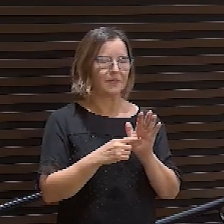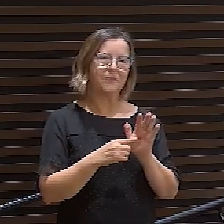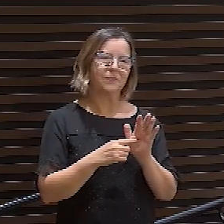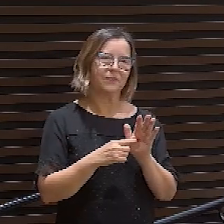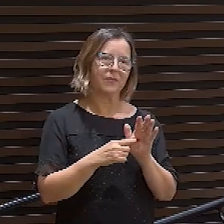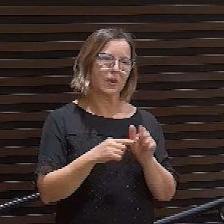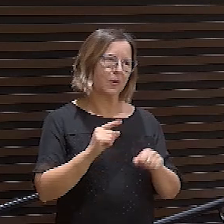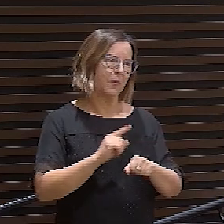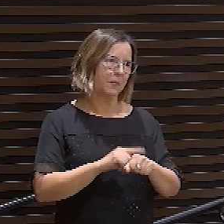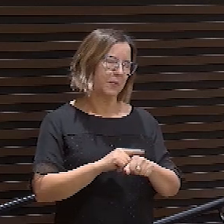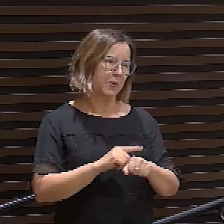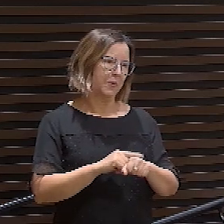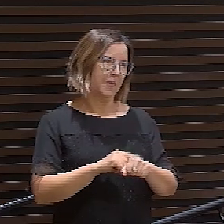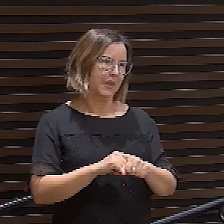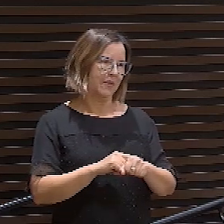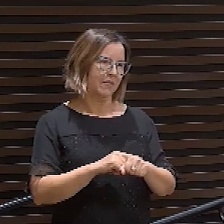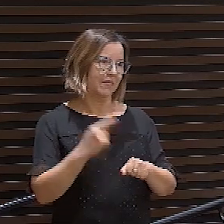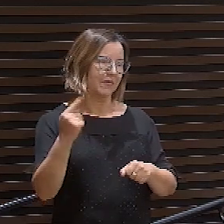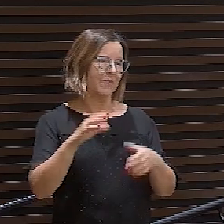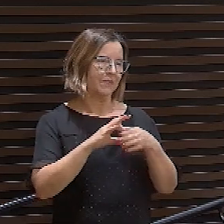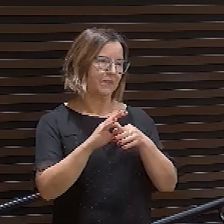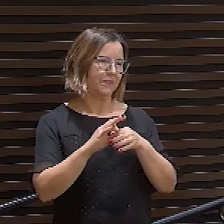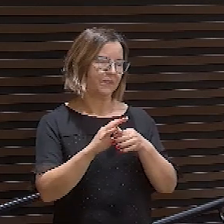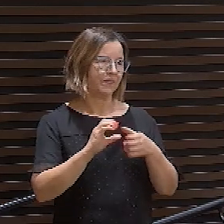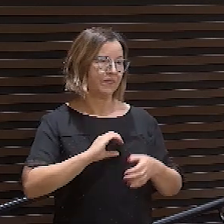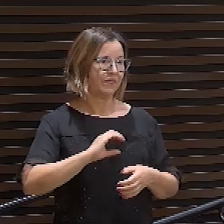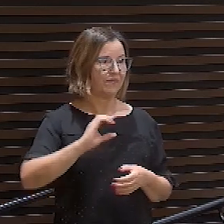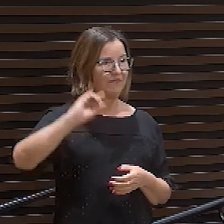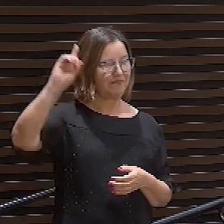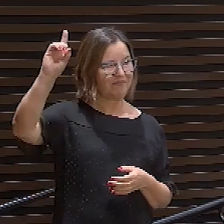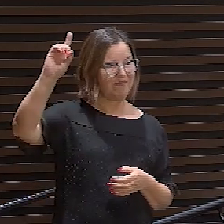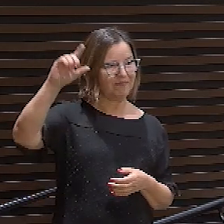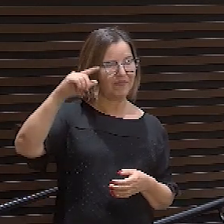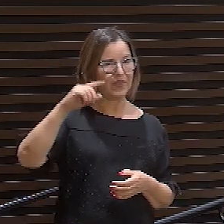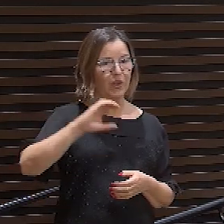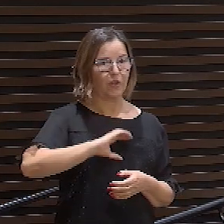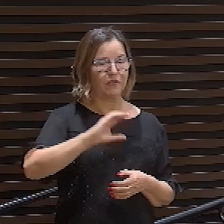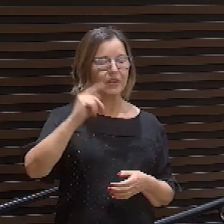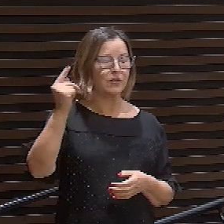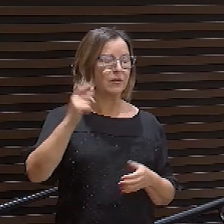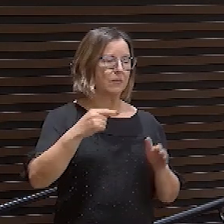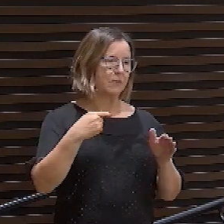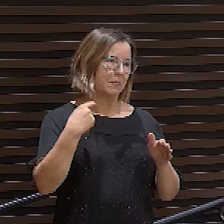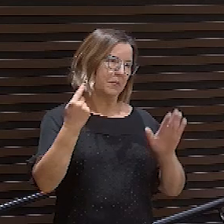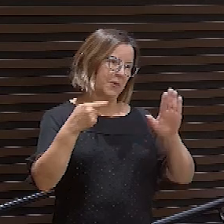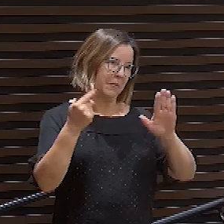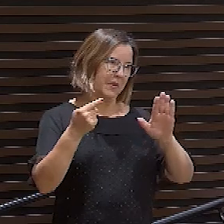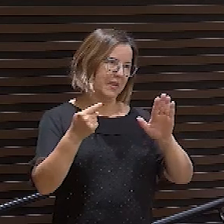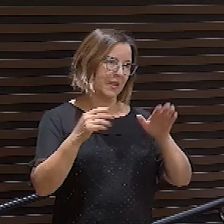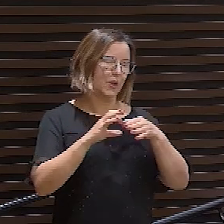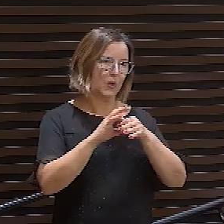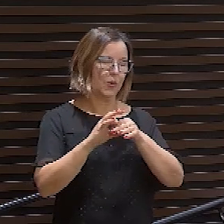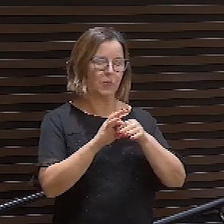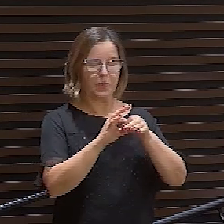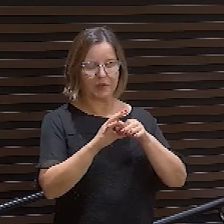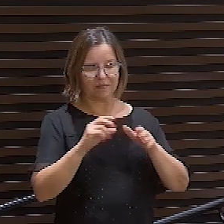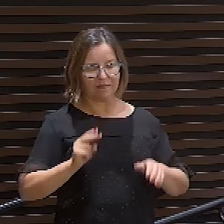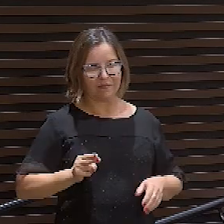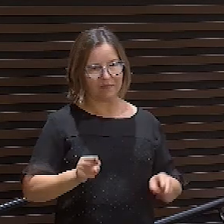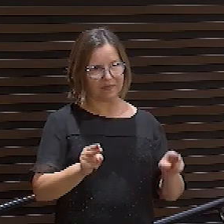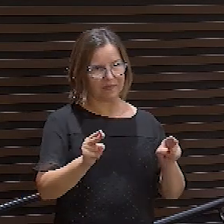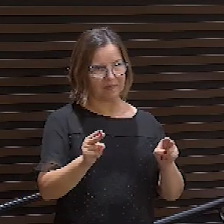Deus. Confiança em suas promessas, comunhão constante em